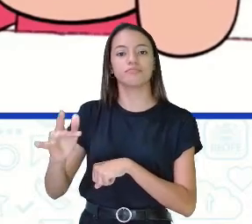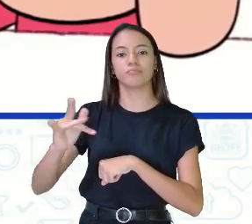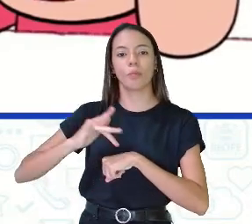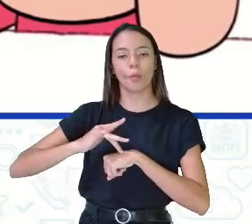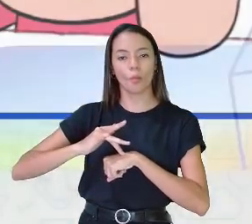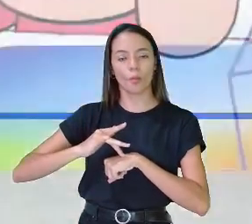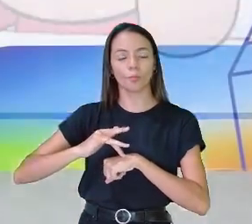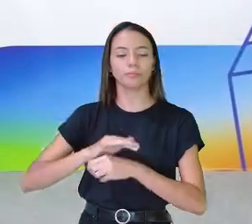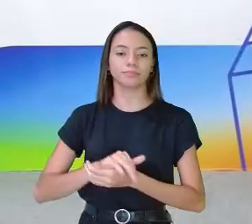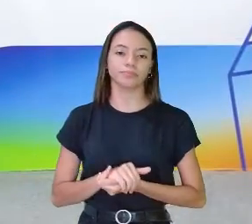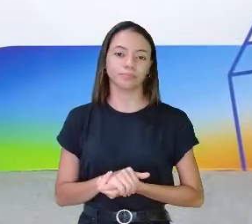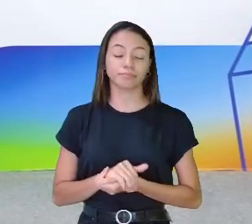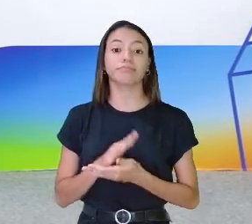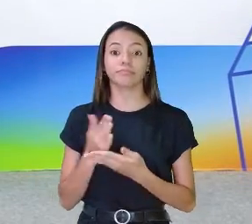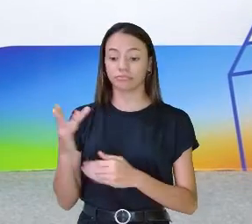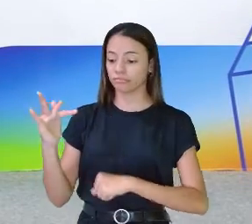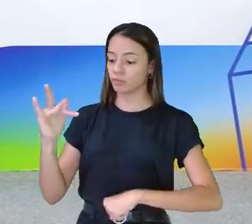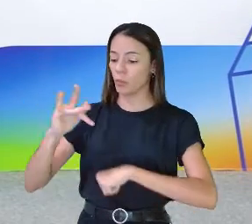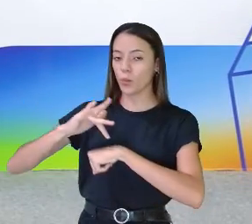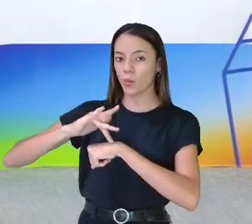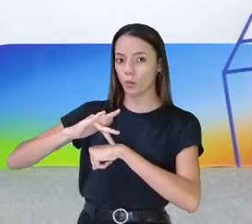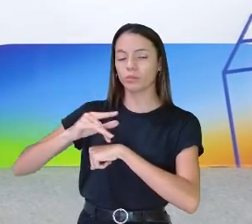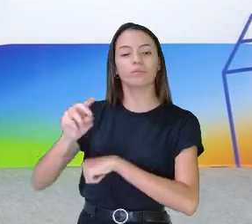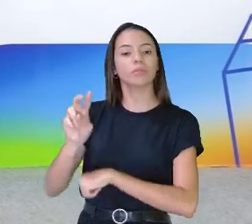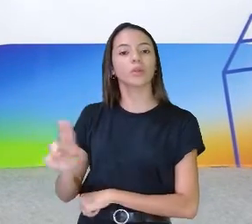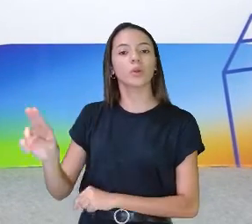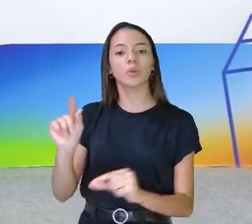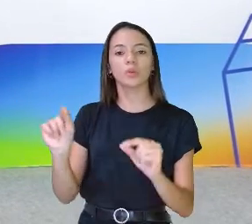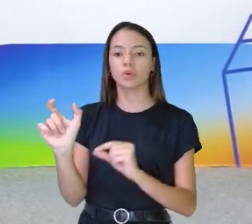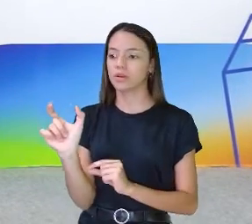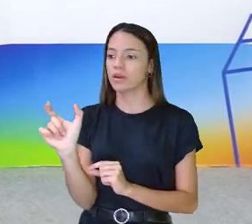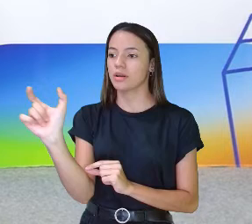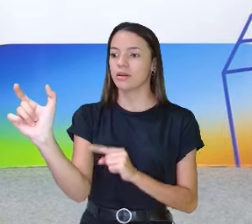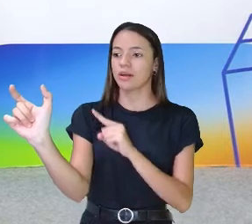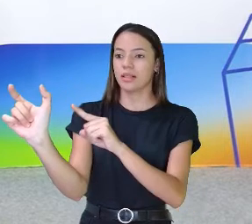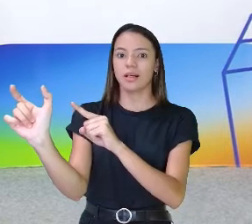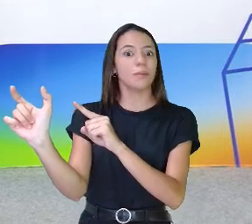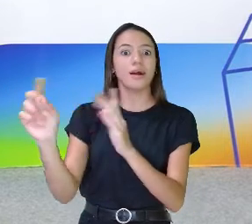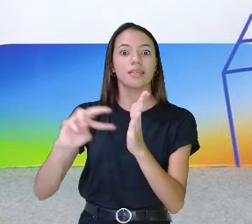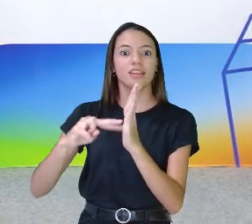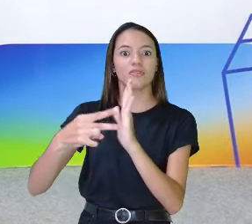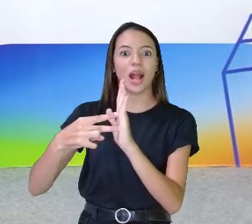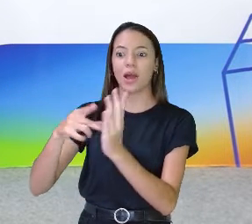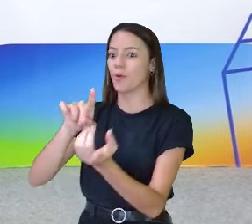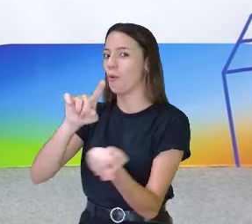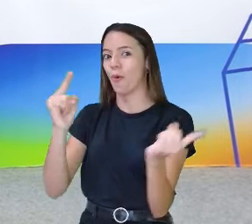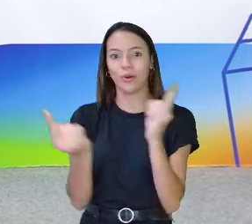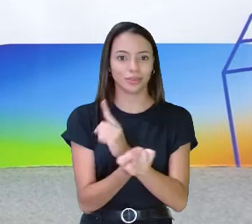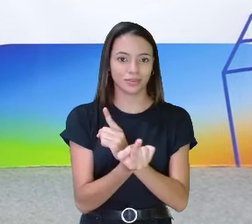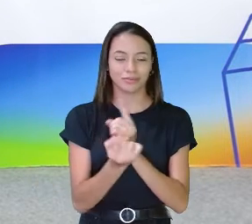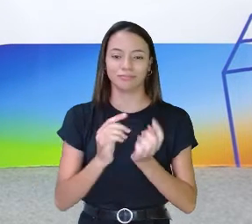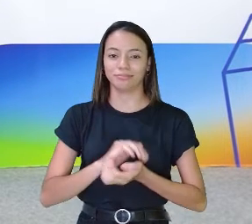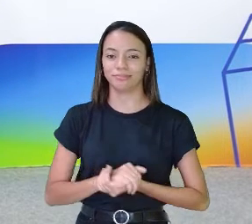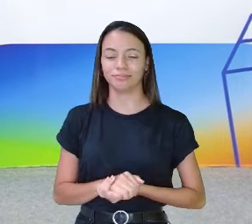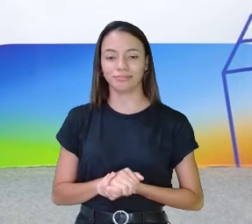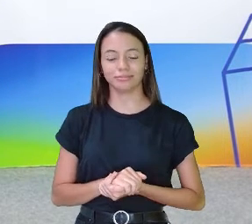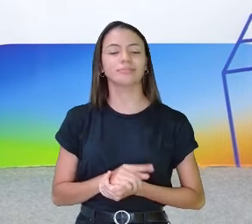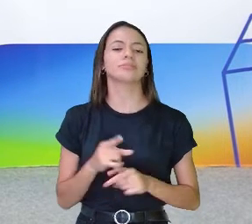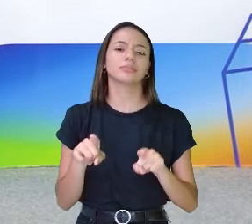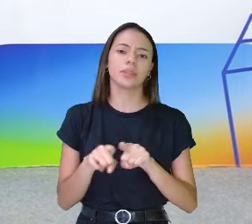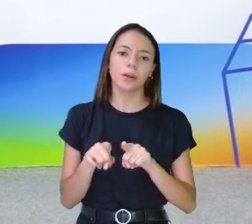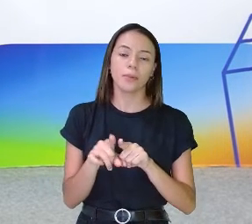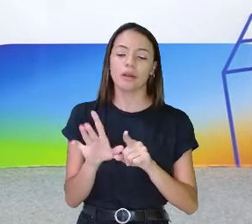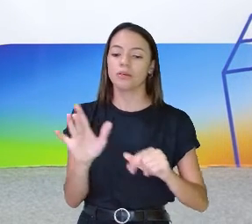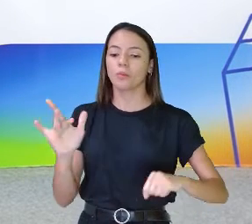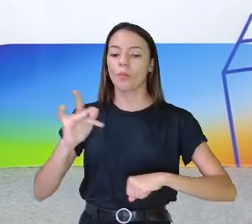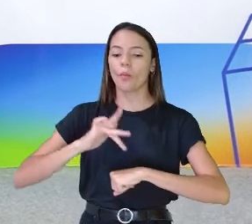de linguagem que consiste no uso de uma palavra querendo dizer outra coisa. E aí, uma das marcações também da